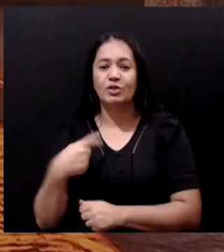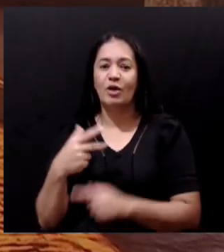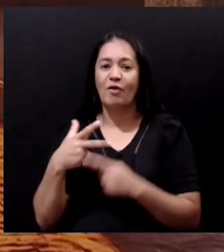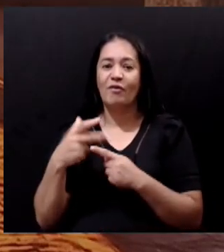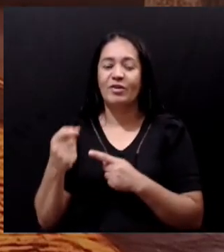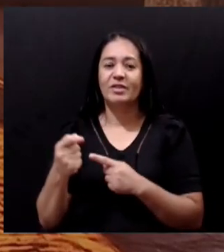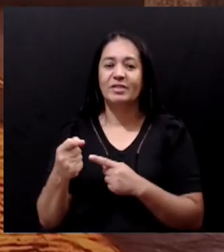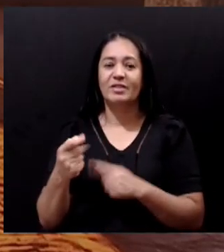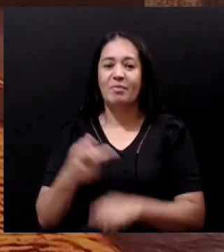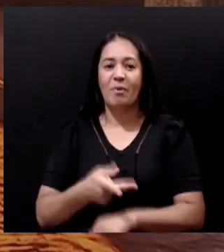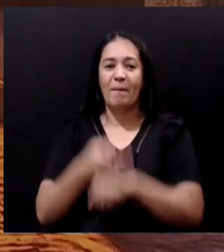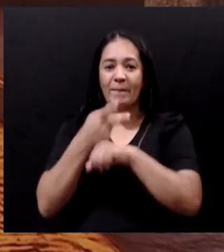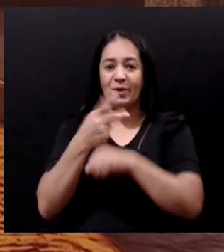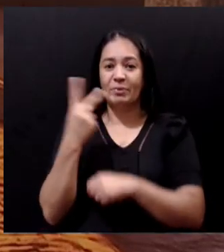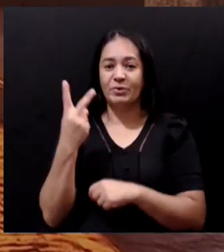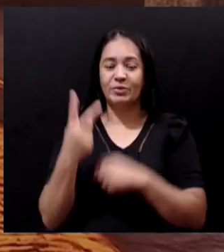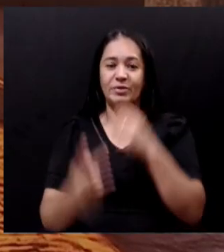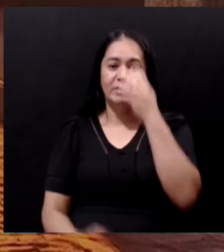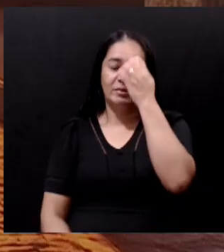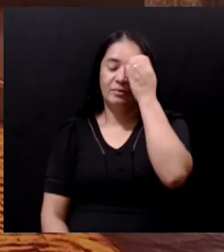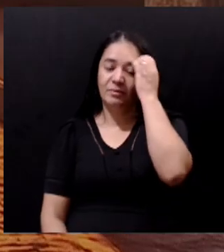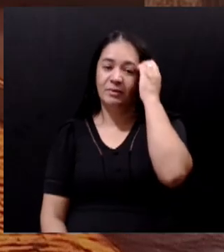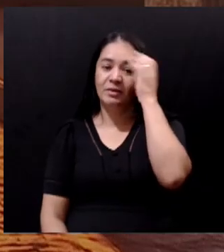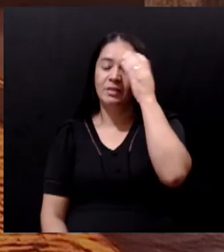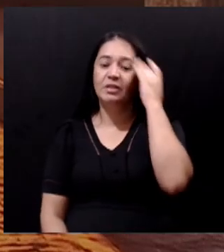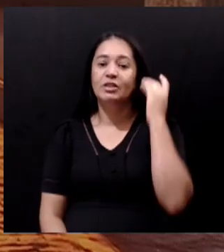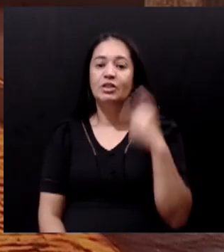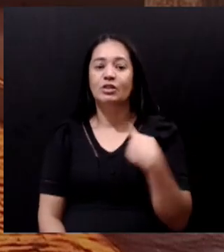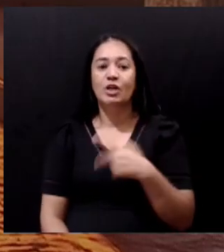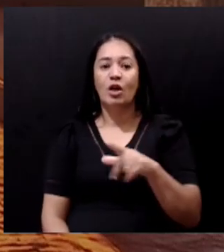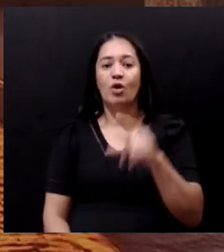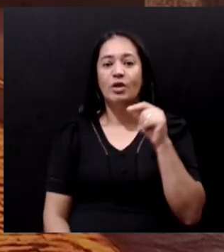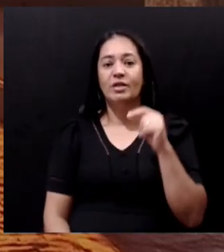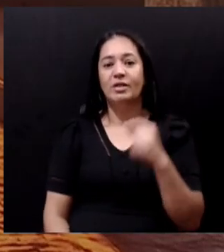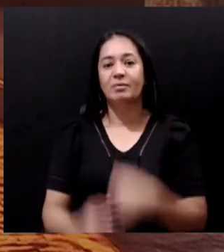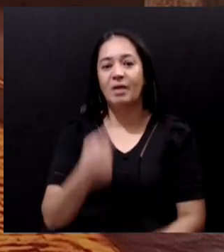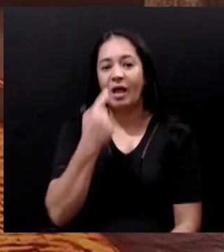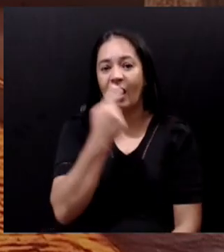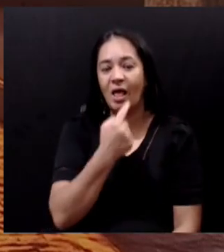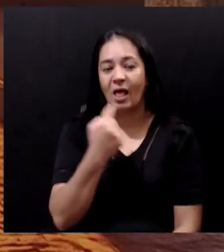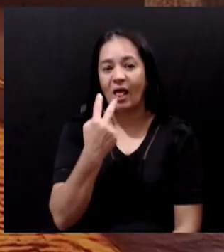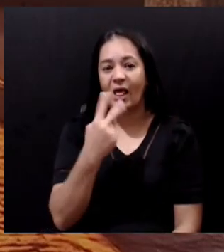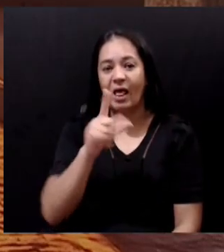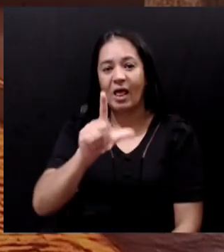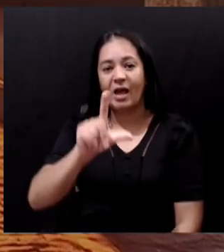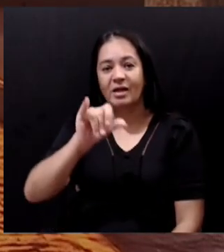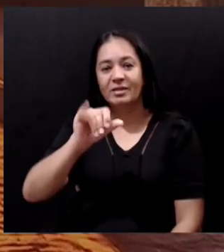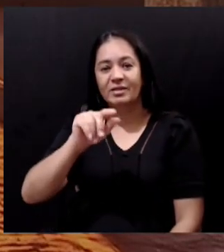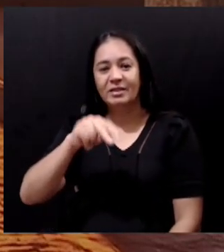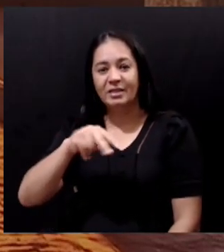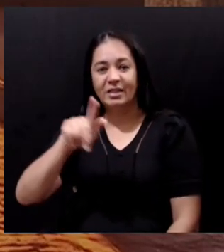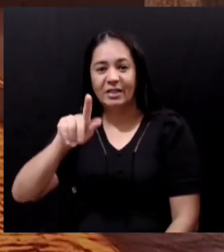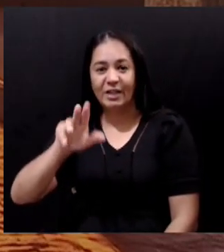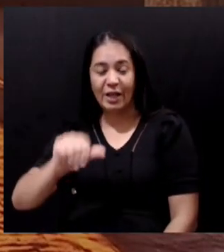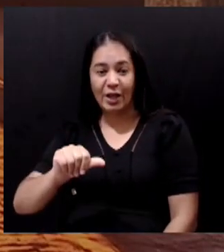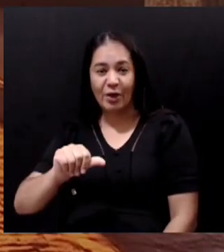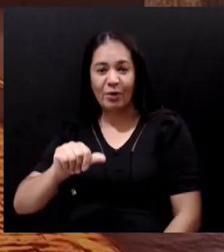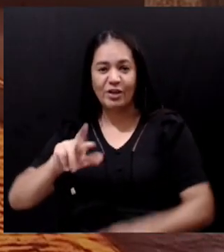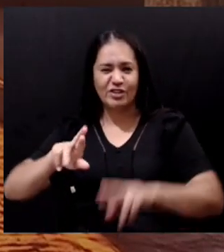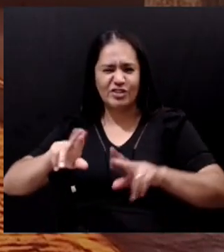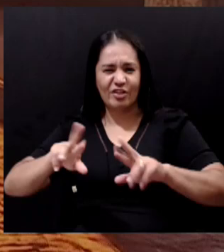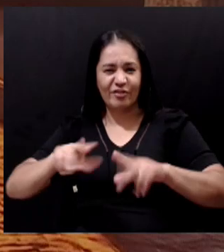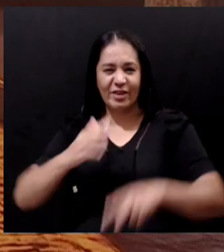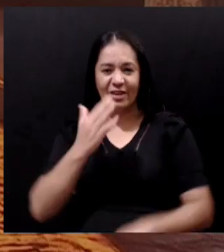gente optou por língua, por ser algo diferente, né? Meio exótico. Aí até meus